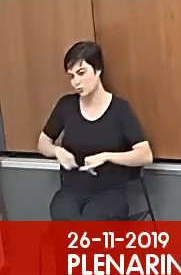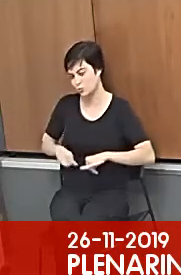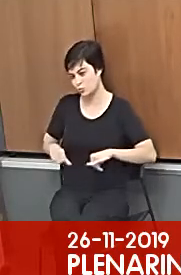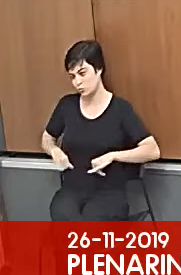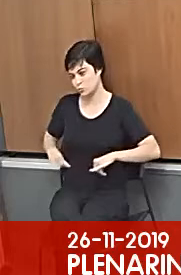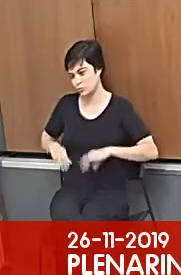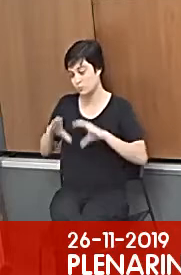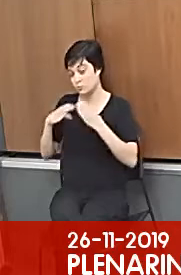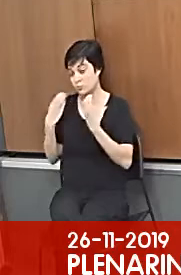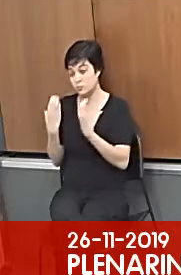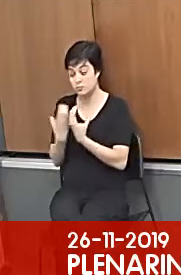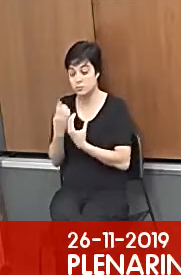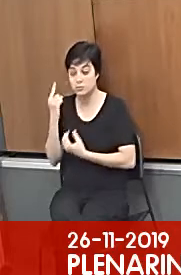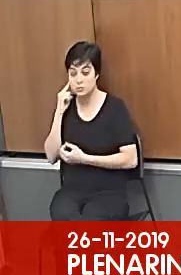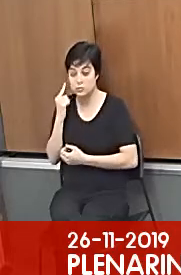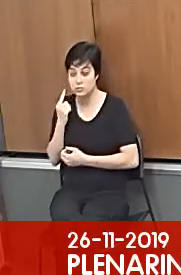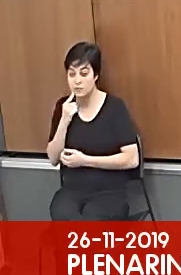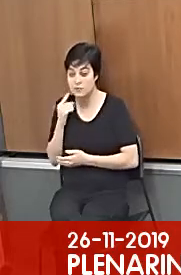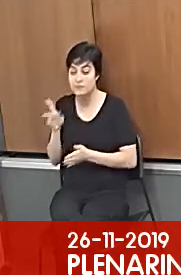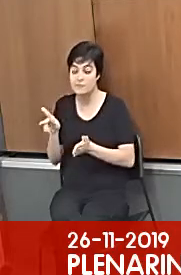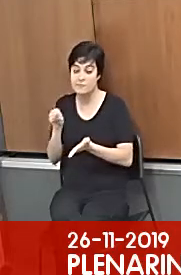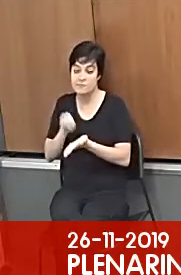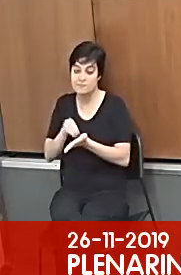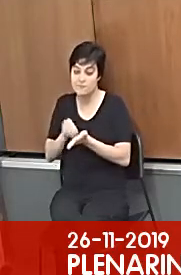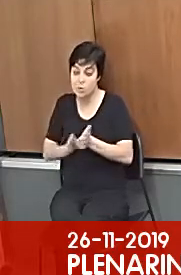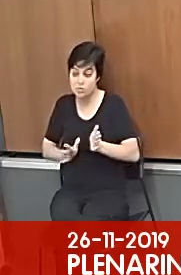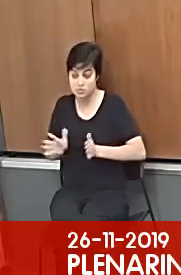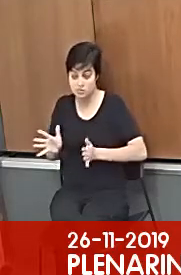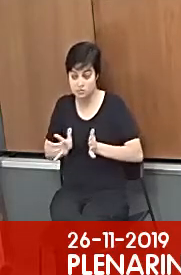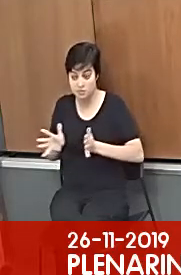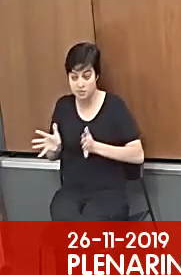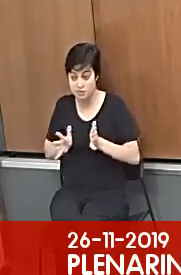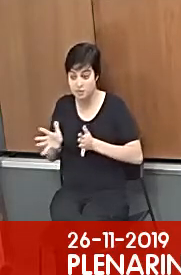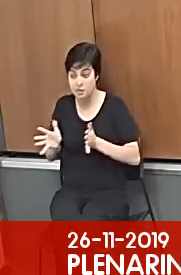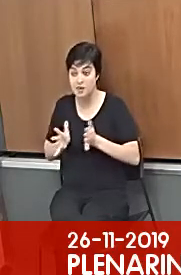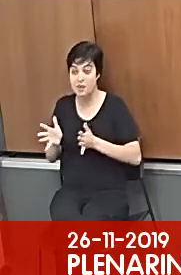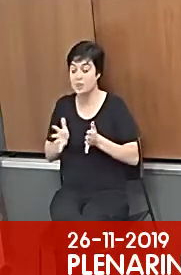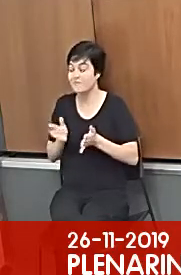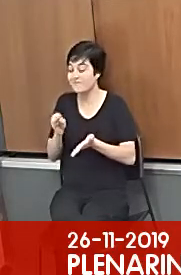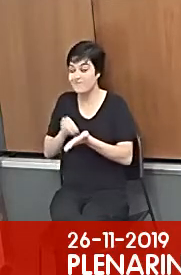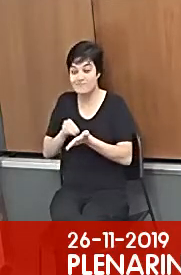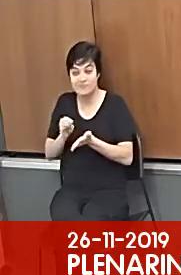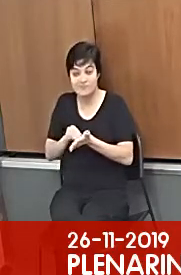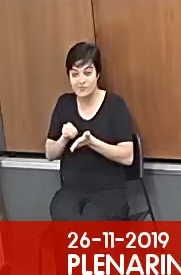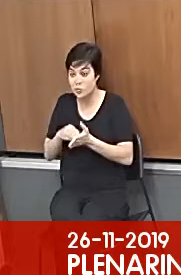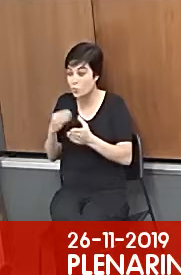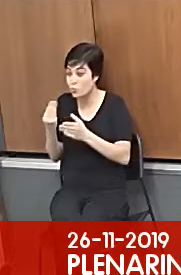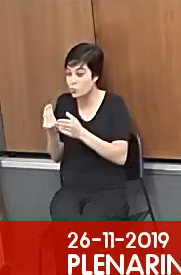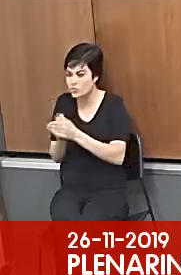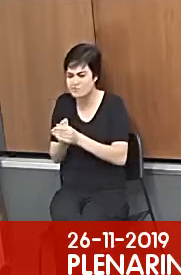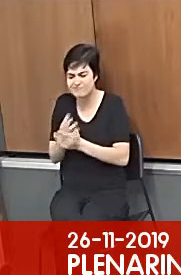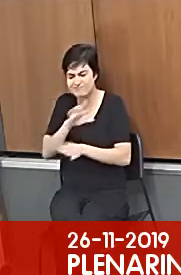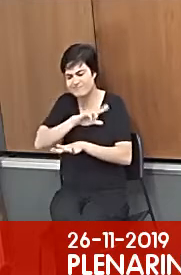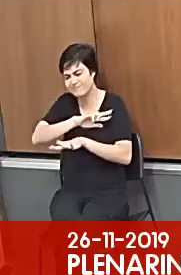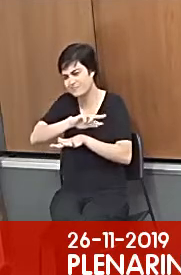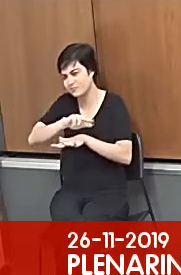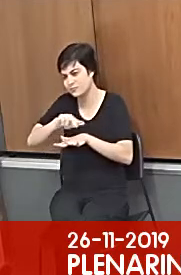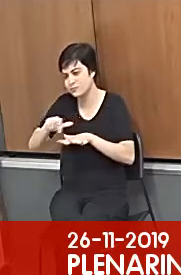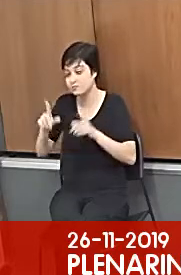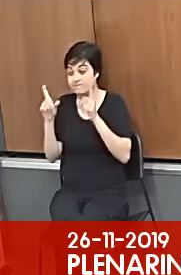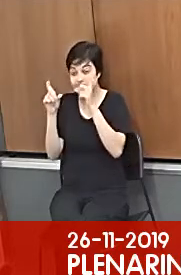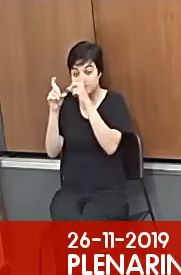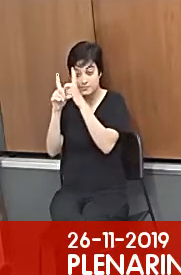da falta de acessibilidade, de inclusão em vários lugares, das suas dificuldades em uns